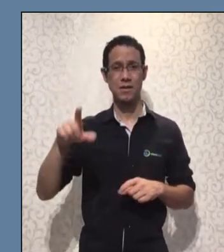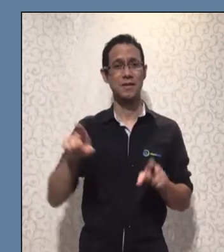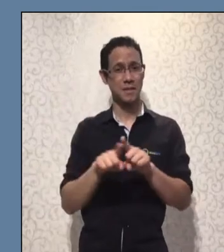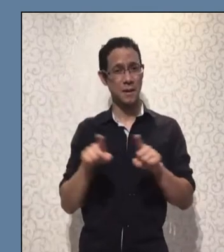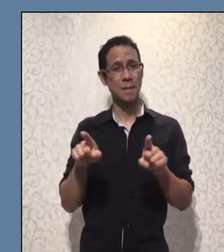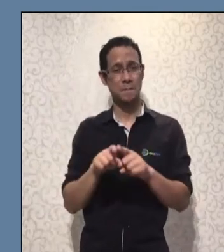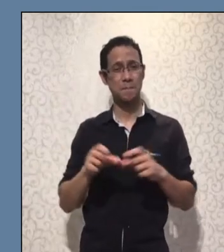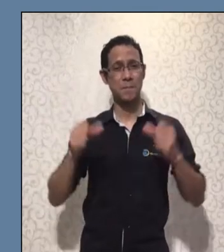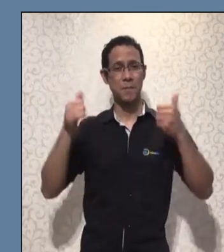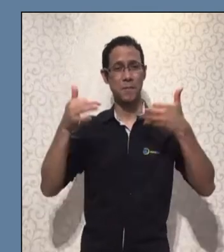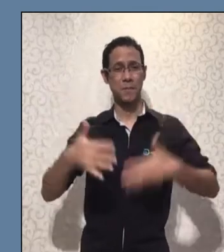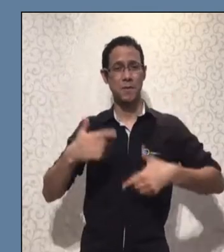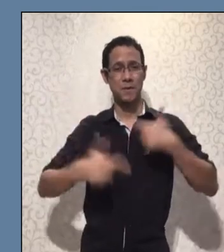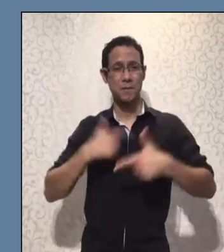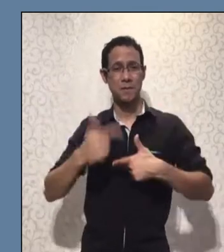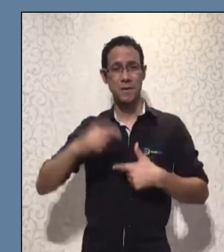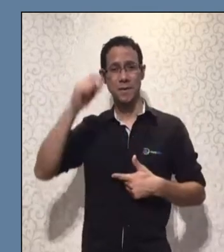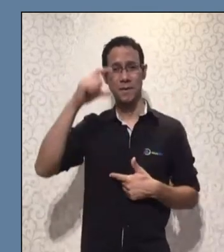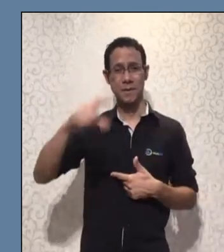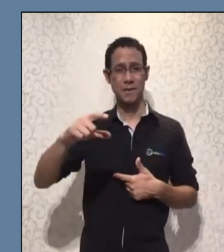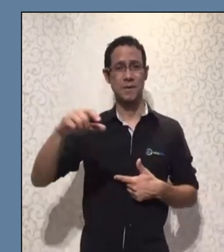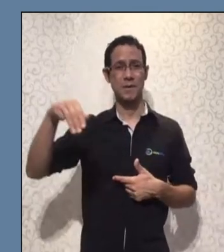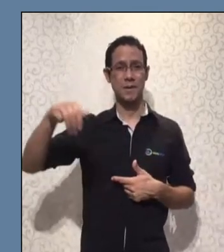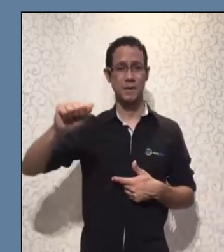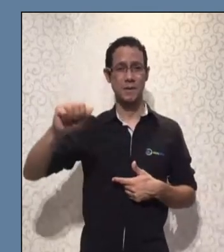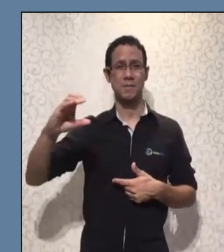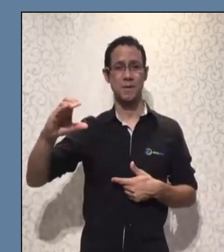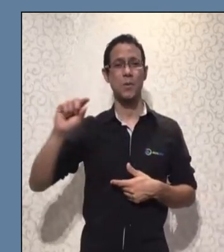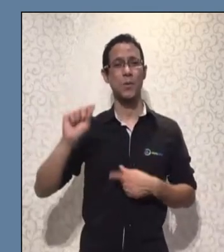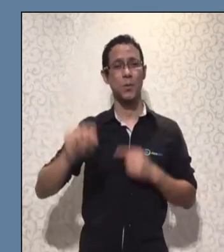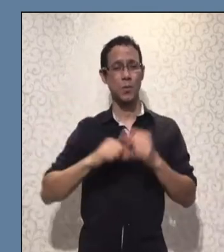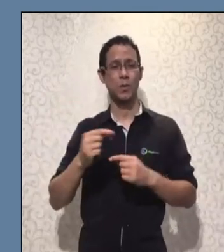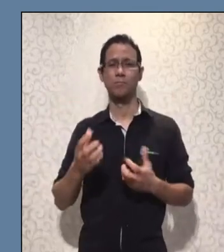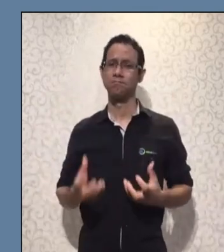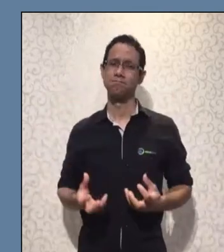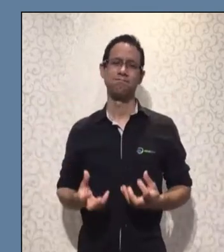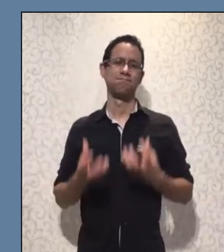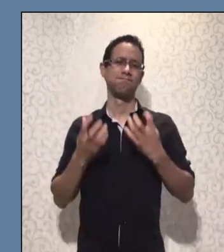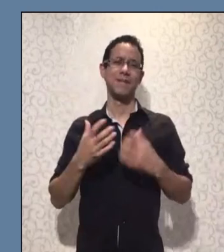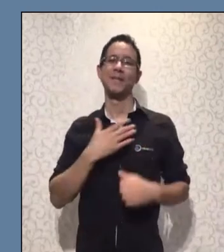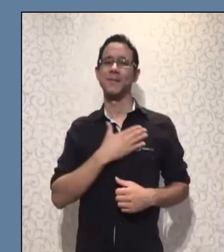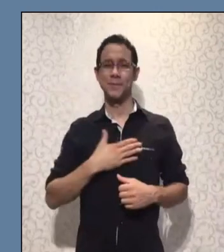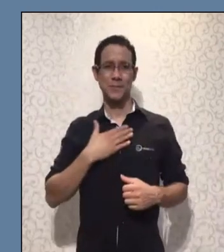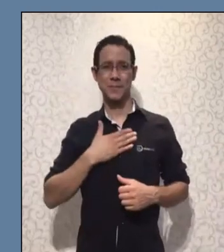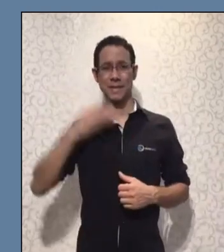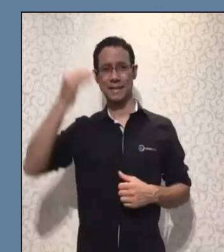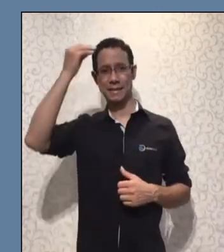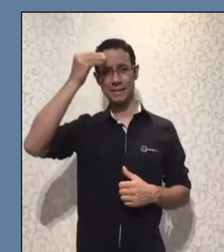foi muito interessante no MAC, a experiência do MAC foi riquíssima, né,